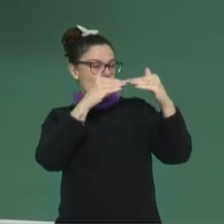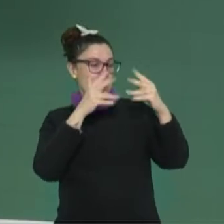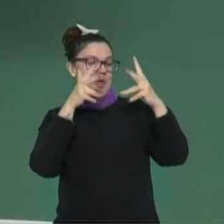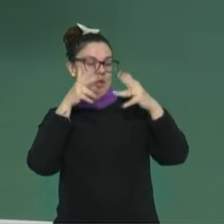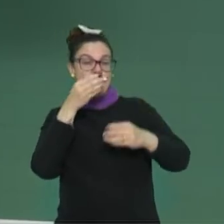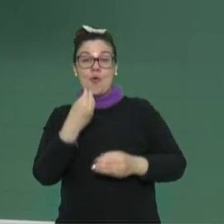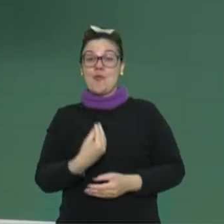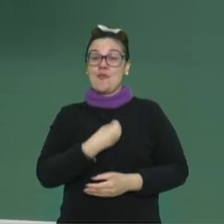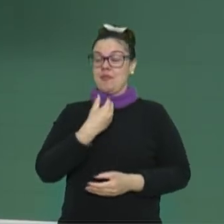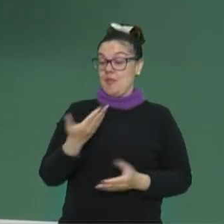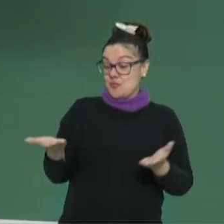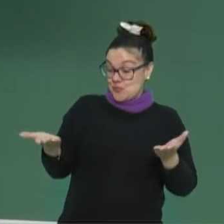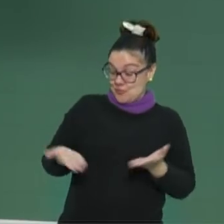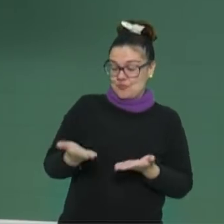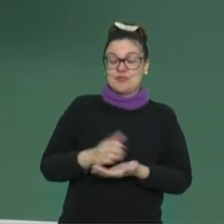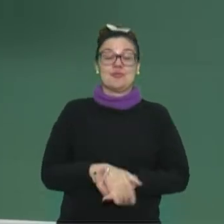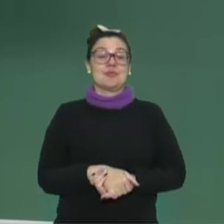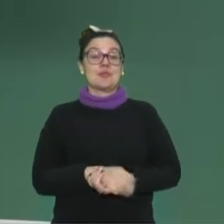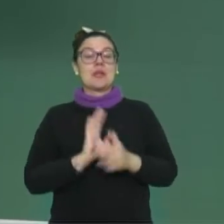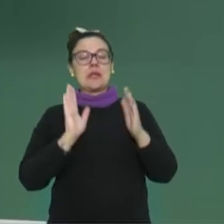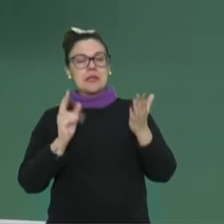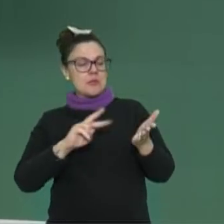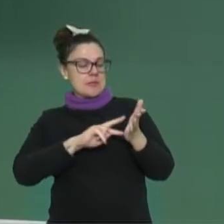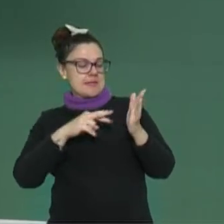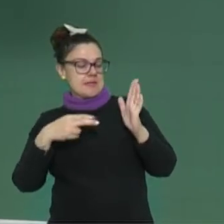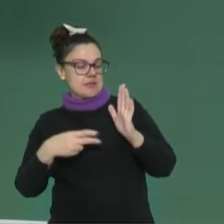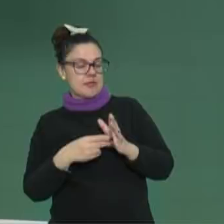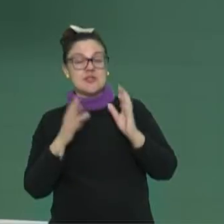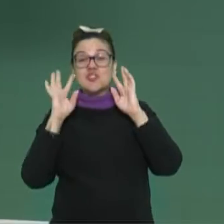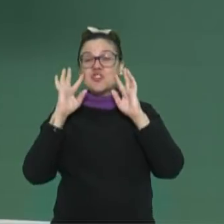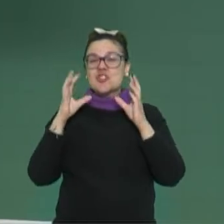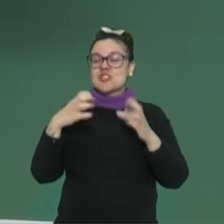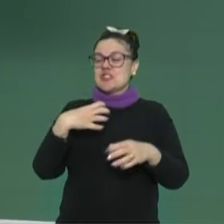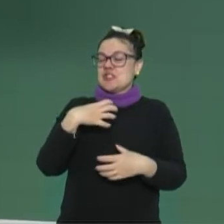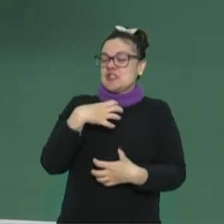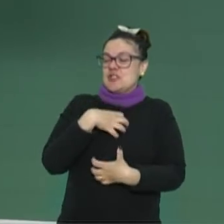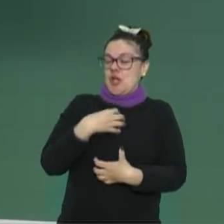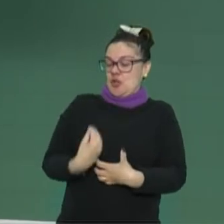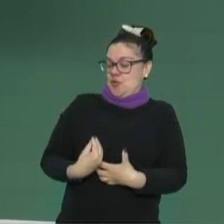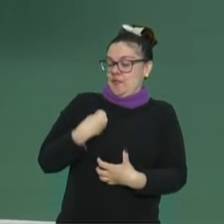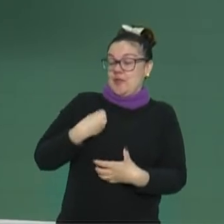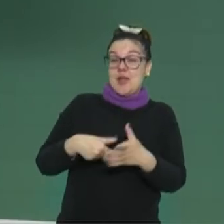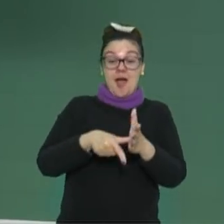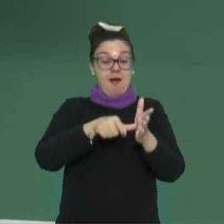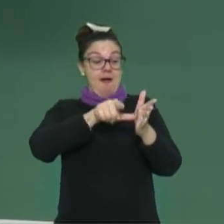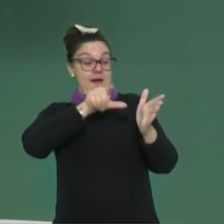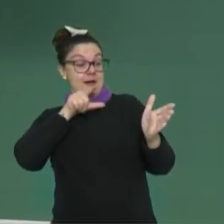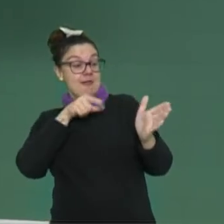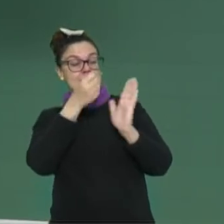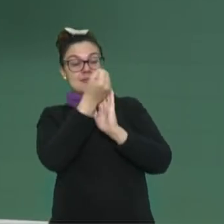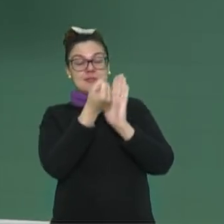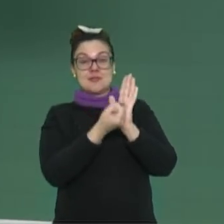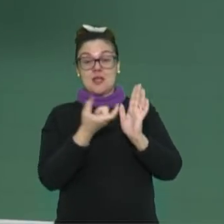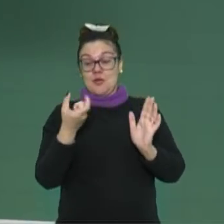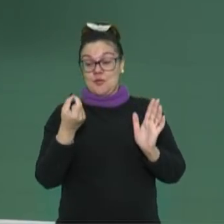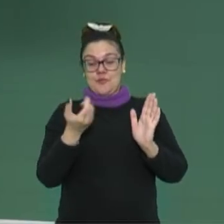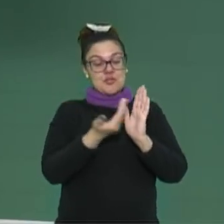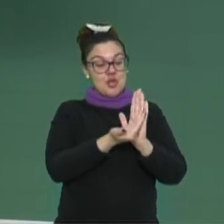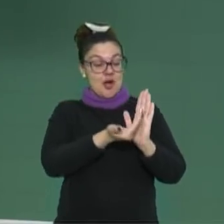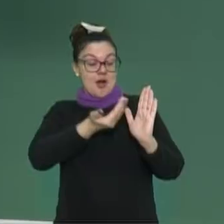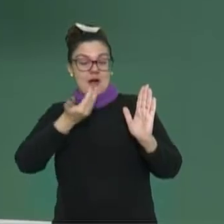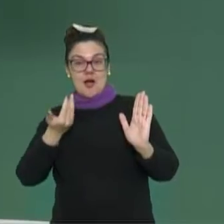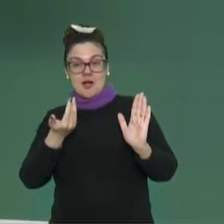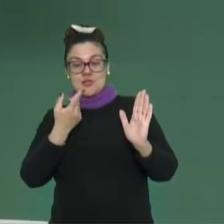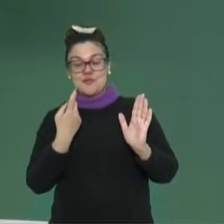que vivemos de fato hoje. Ou seja, aquele modelo de vida que a gente tinha antes do século XX, antes do século